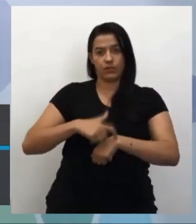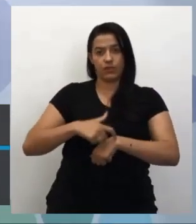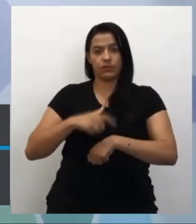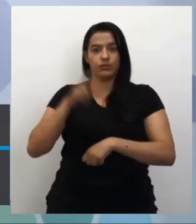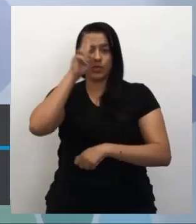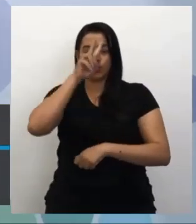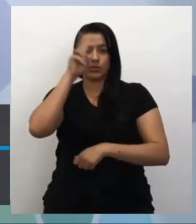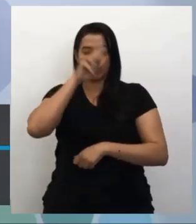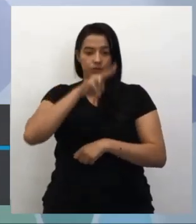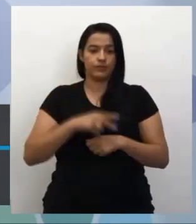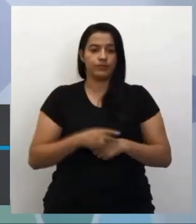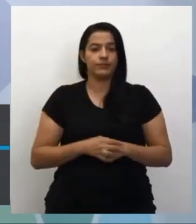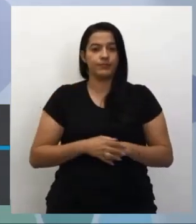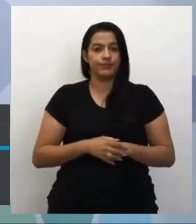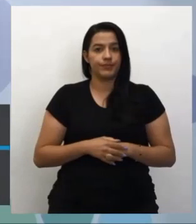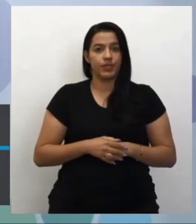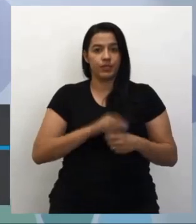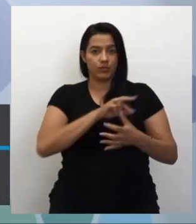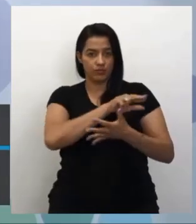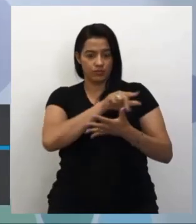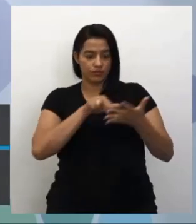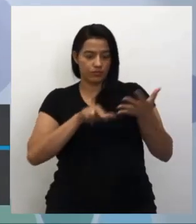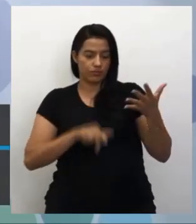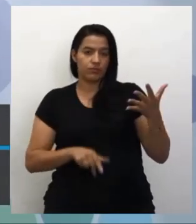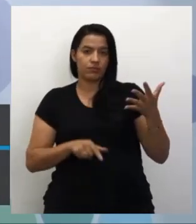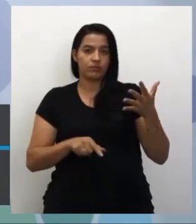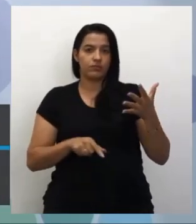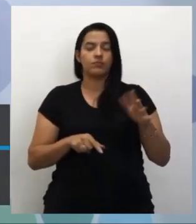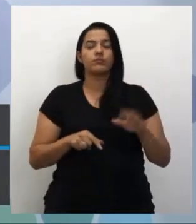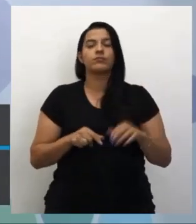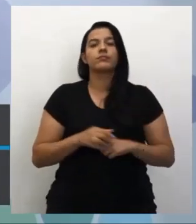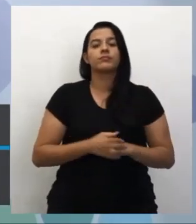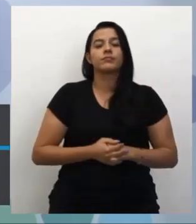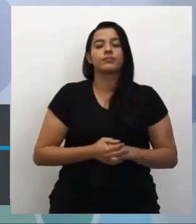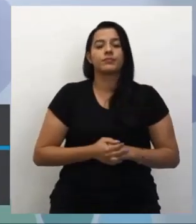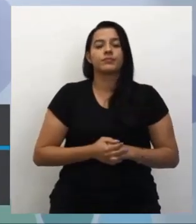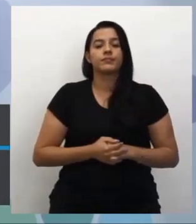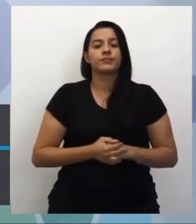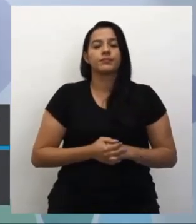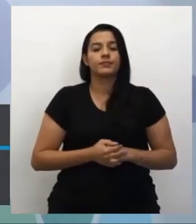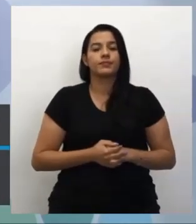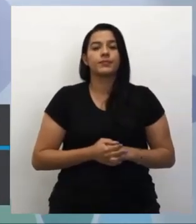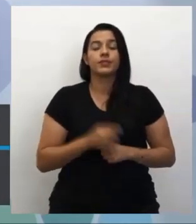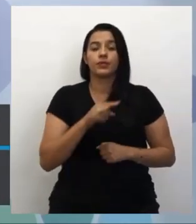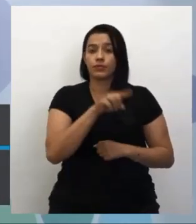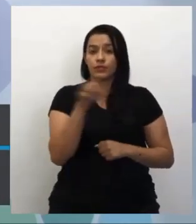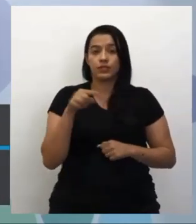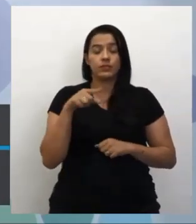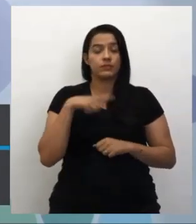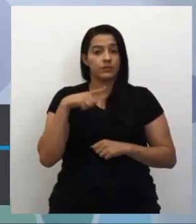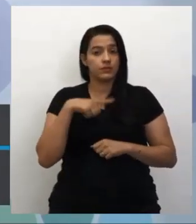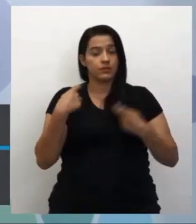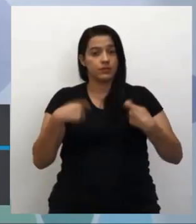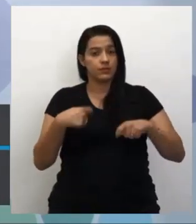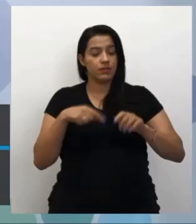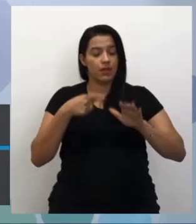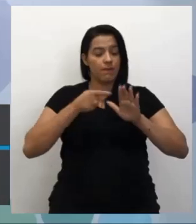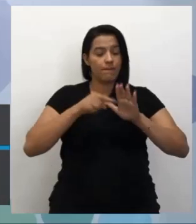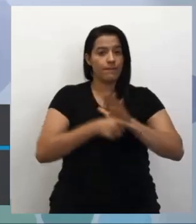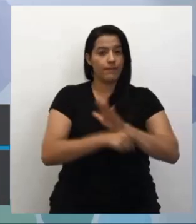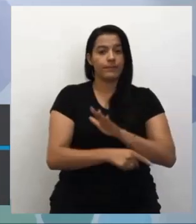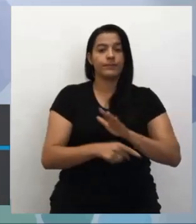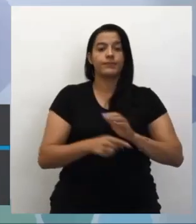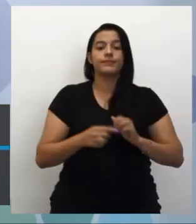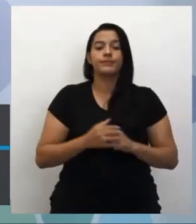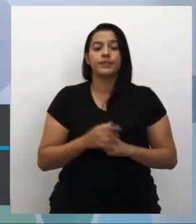enredo. Personagem, espaço, narrador, tempo e enredo. aprofunde tudo isto, por enquanto é isto,